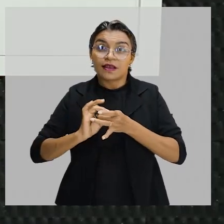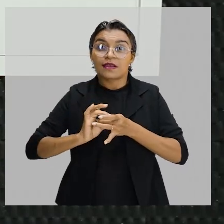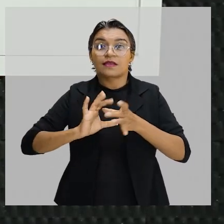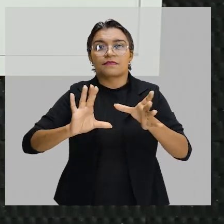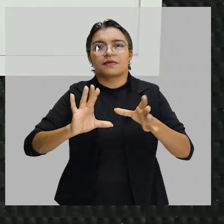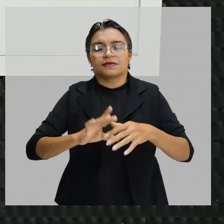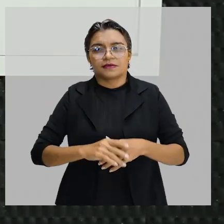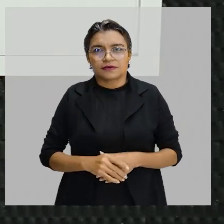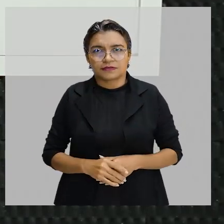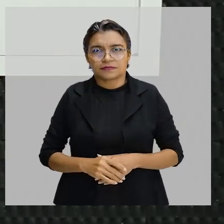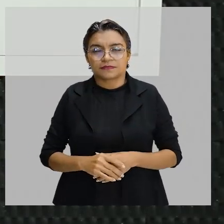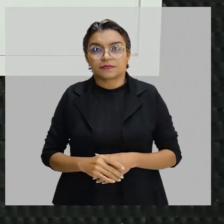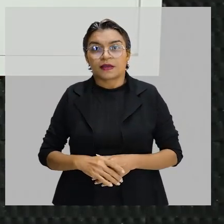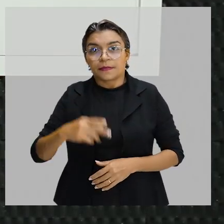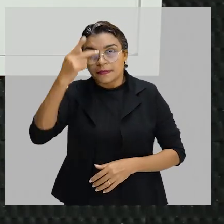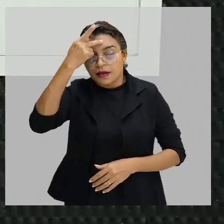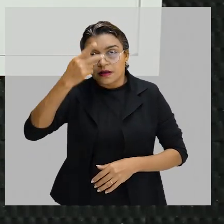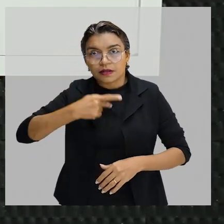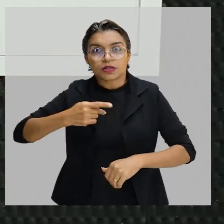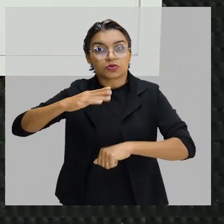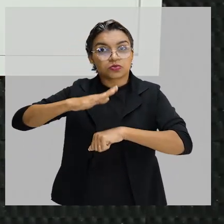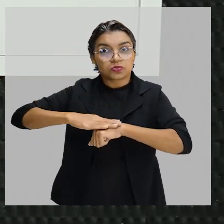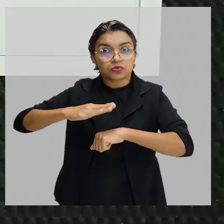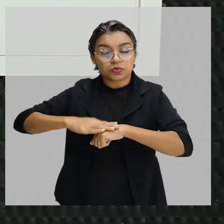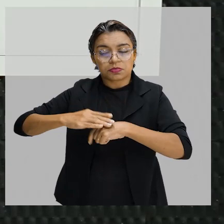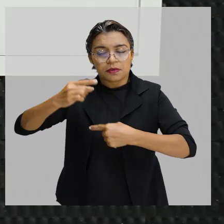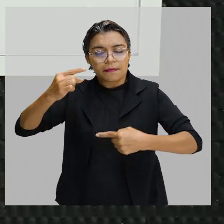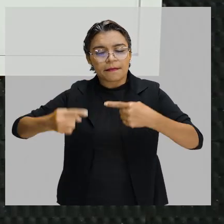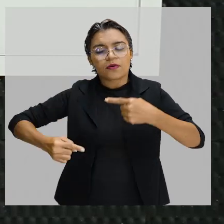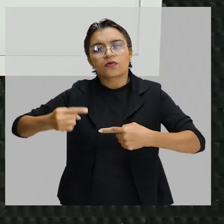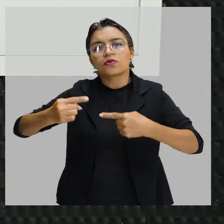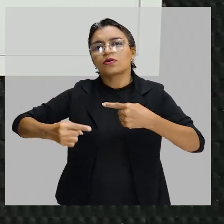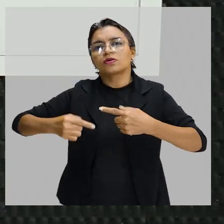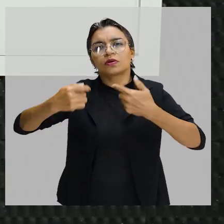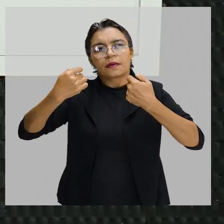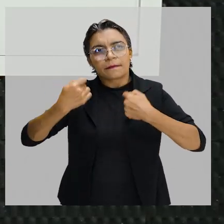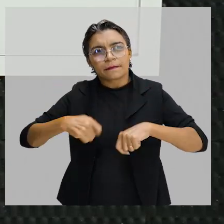certo? Para essa autonomia política, eu preciso, tá,